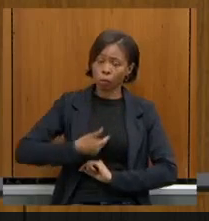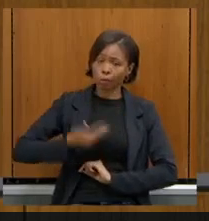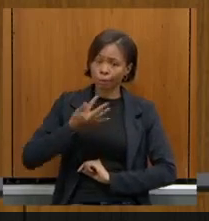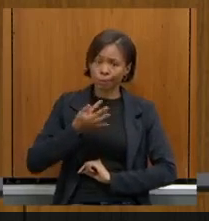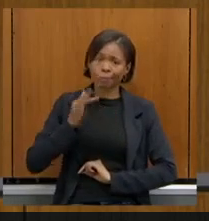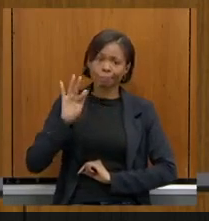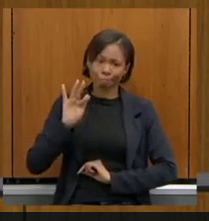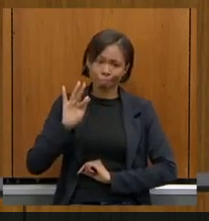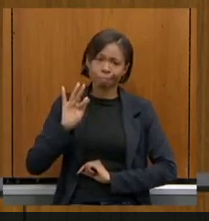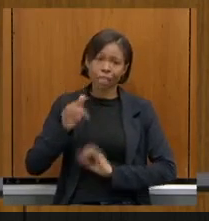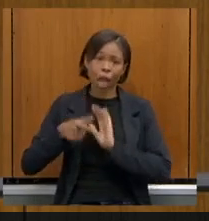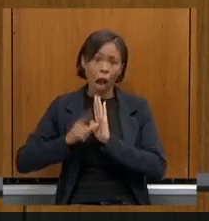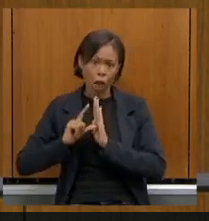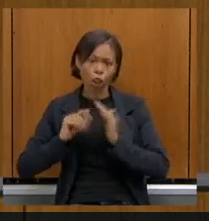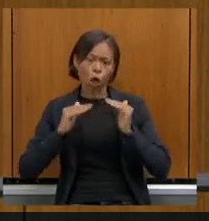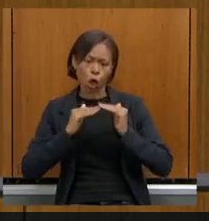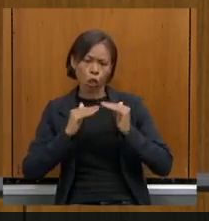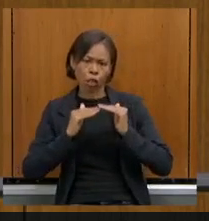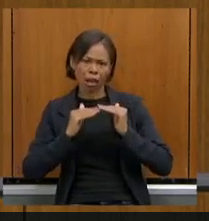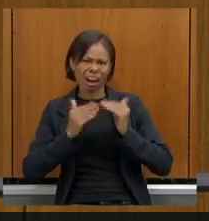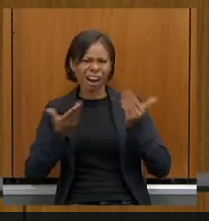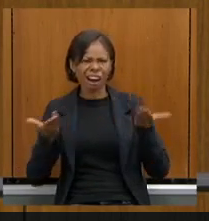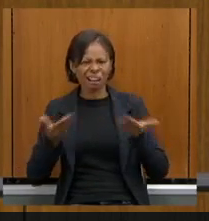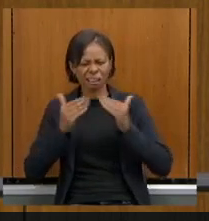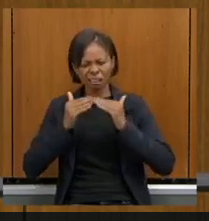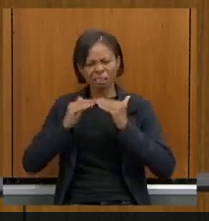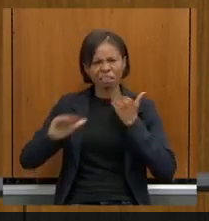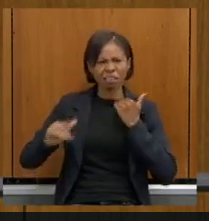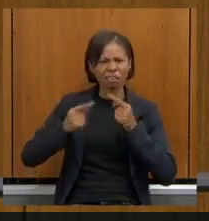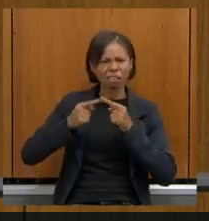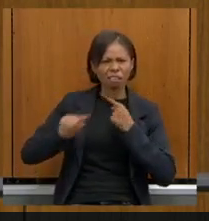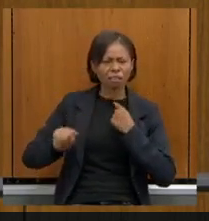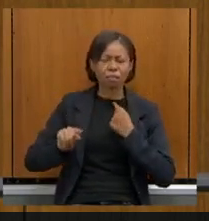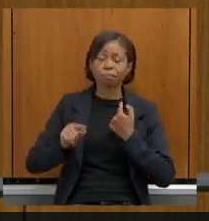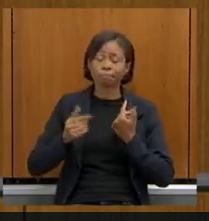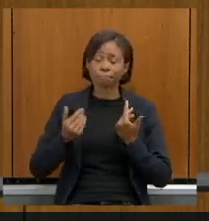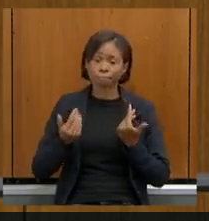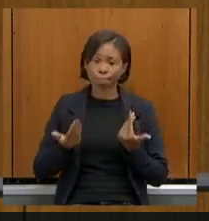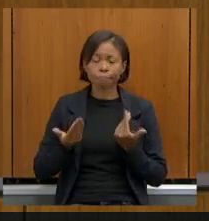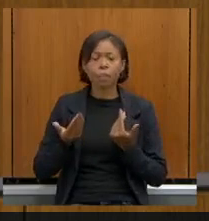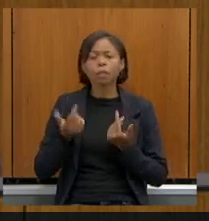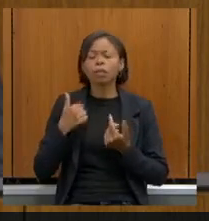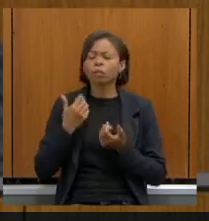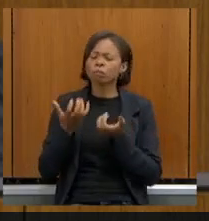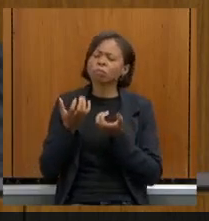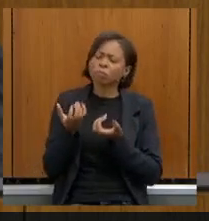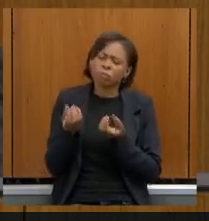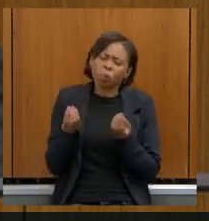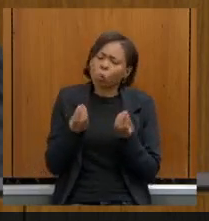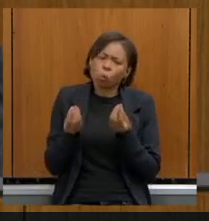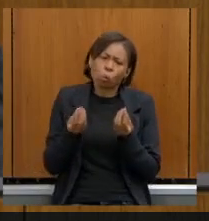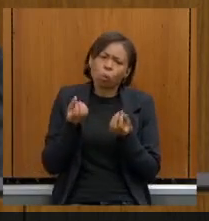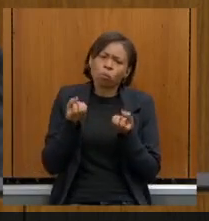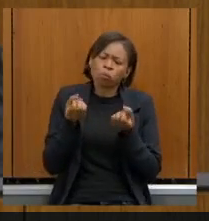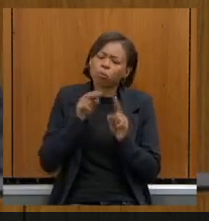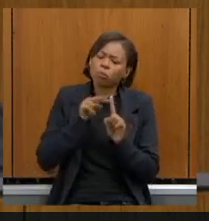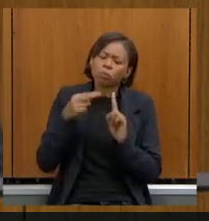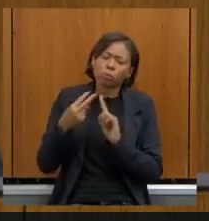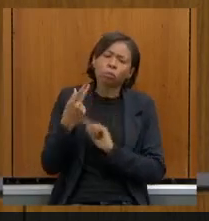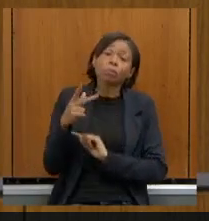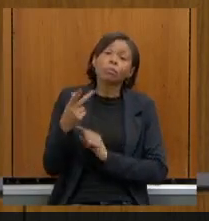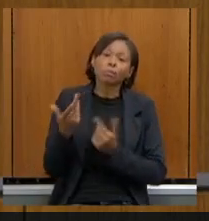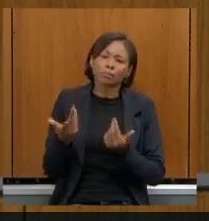favor desta causa e agora a vê ele agindo de forma contrária então realmente só para poder pegar um pouco mais da sua visão obrigado